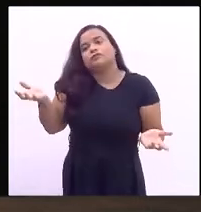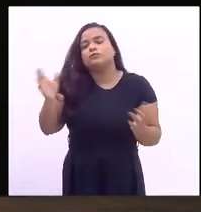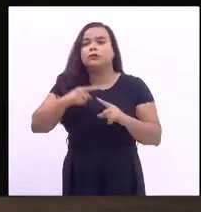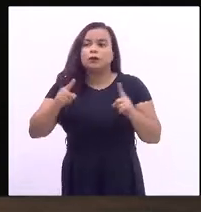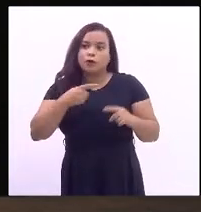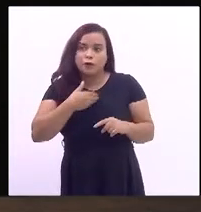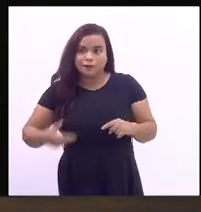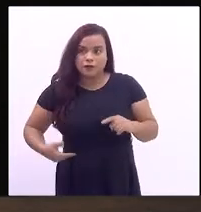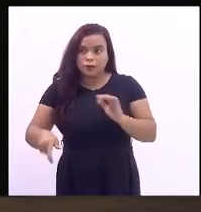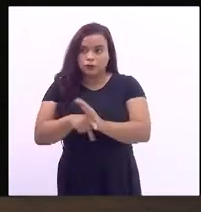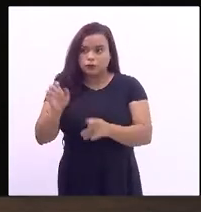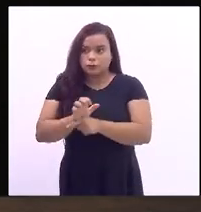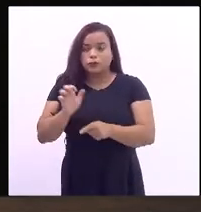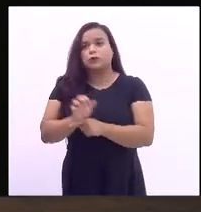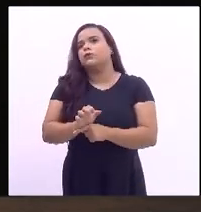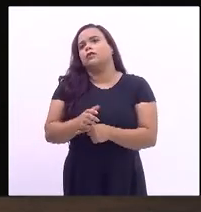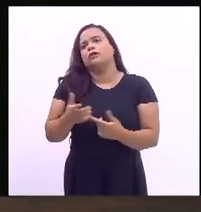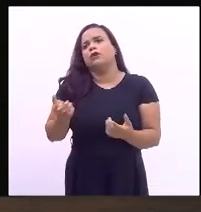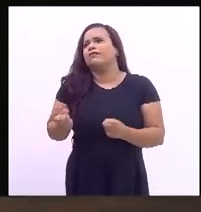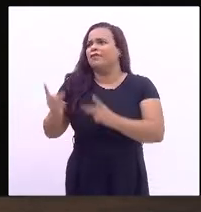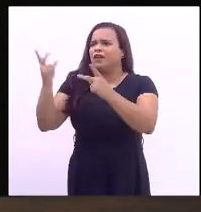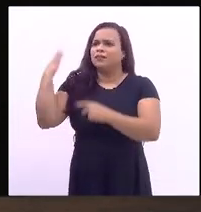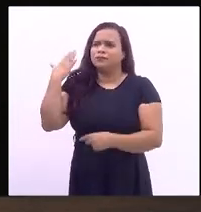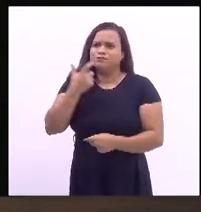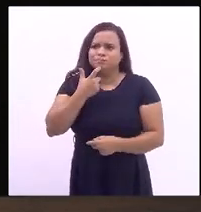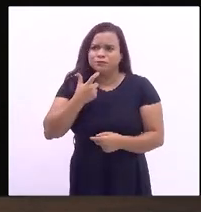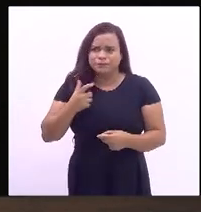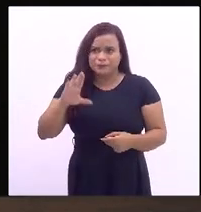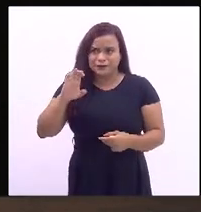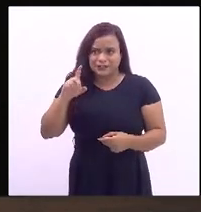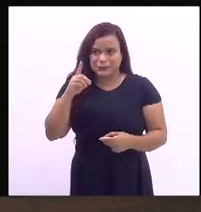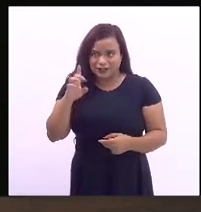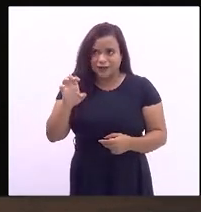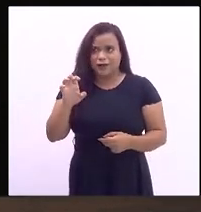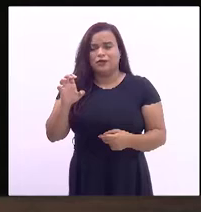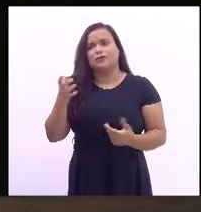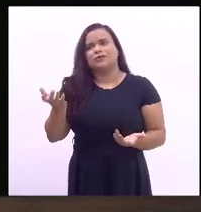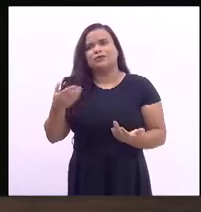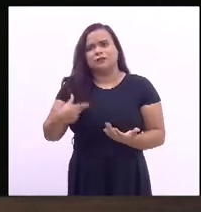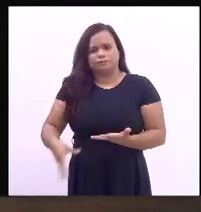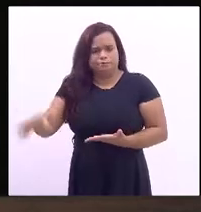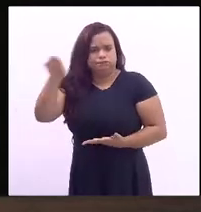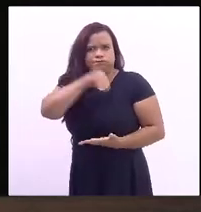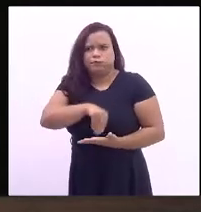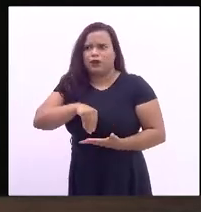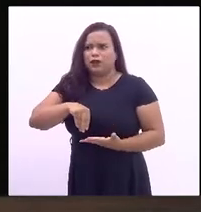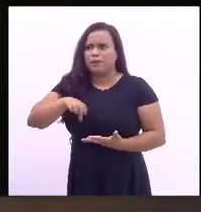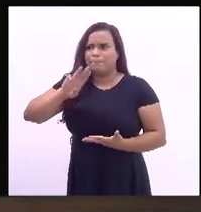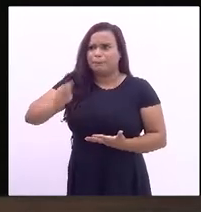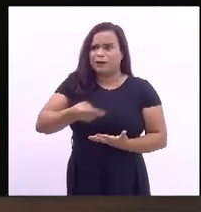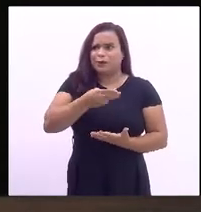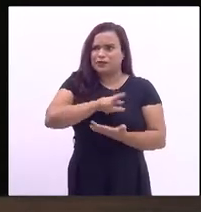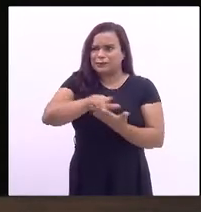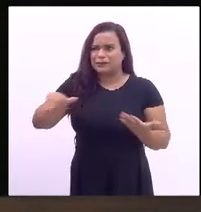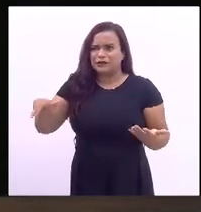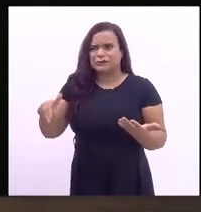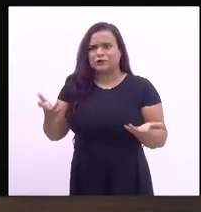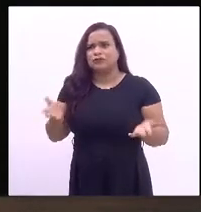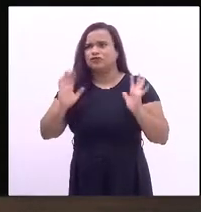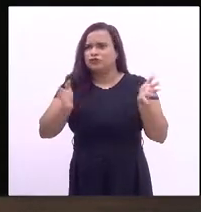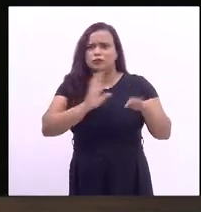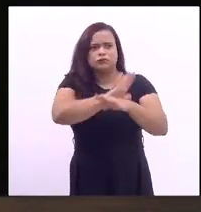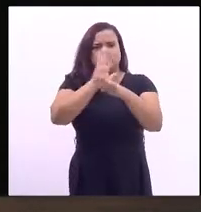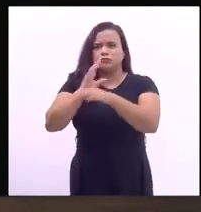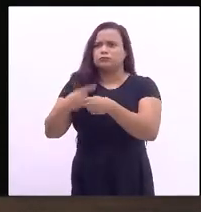no momento como esse conseguiu vender a Cedae a pouco tempo botou não sei quantos milhões um bolso encaixa já tá beneficiando